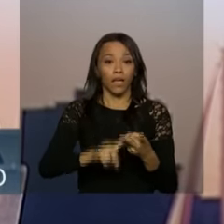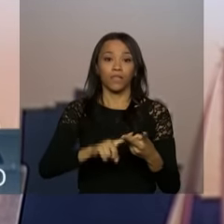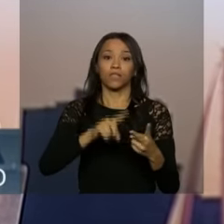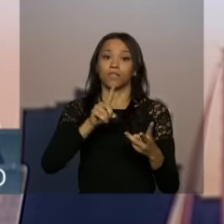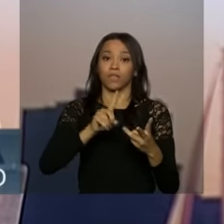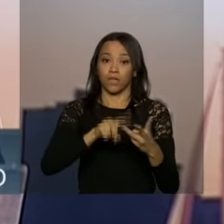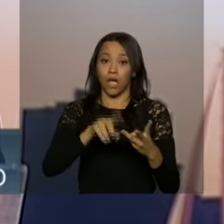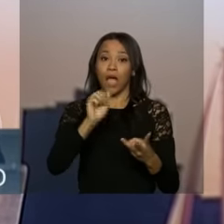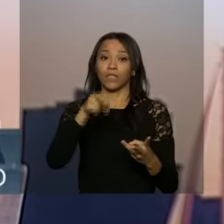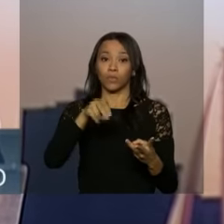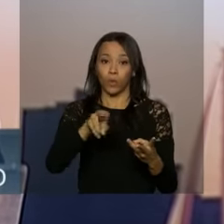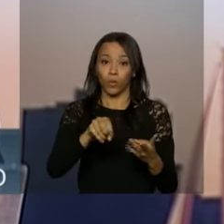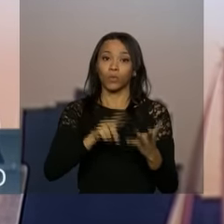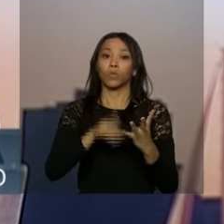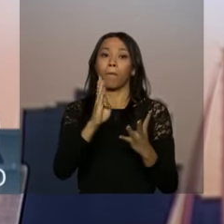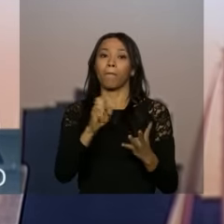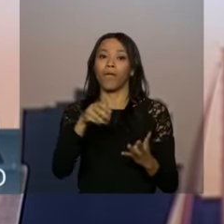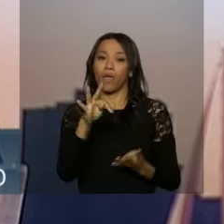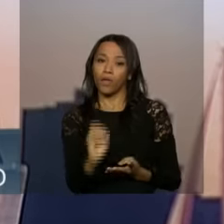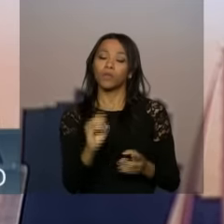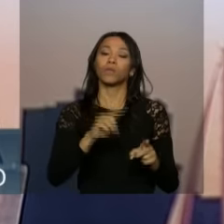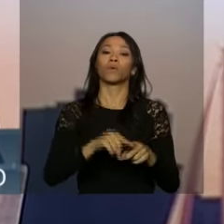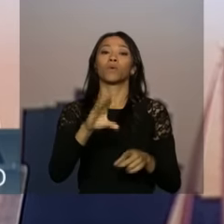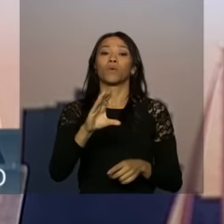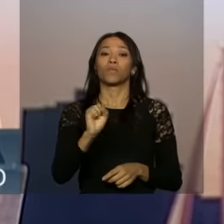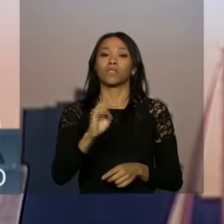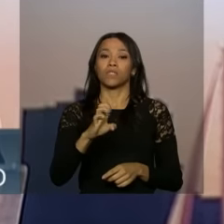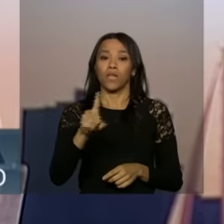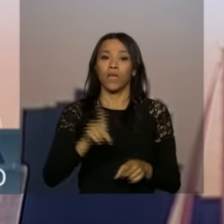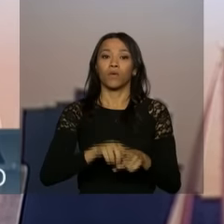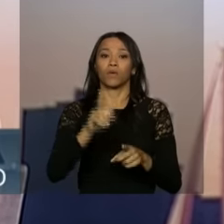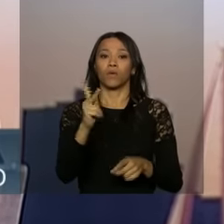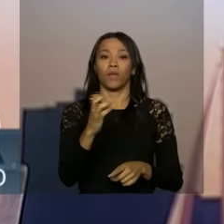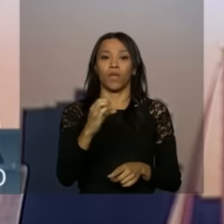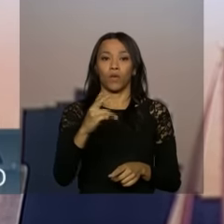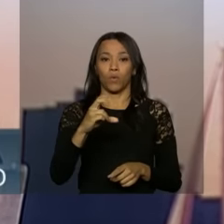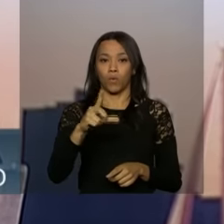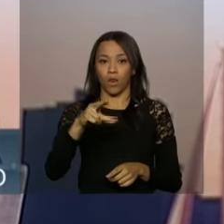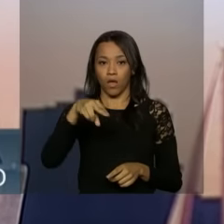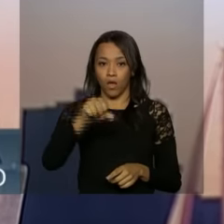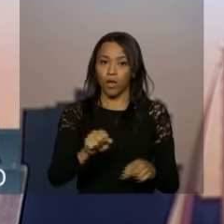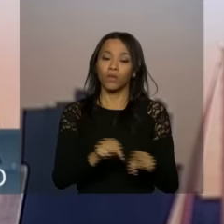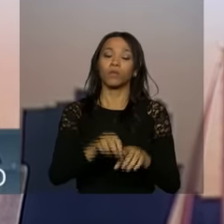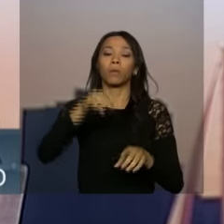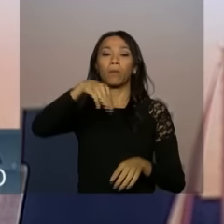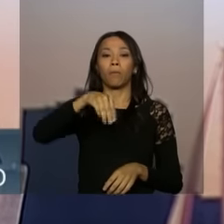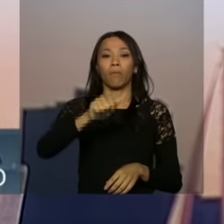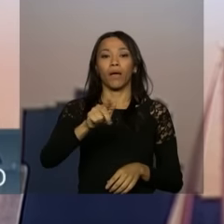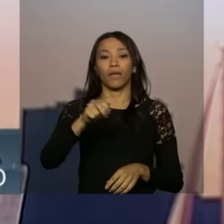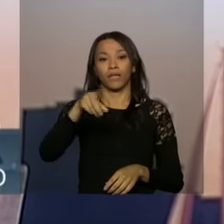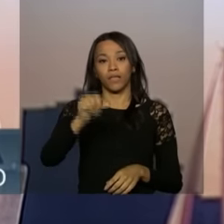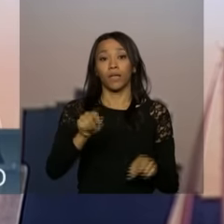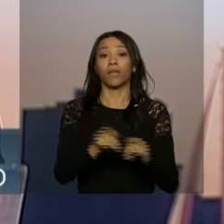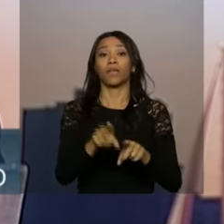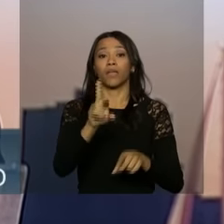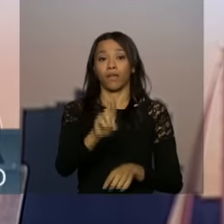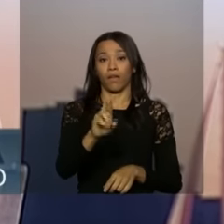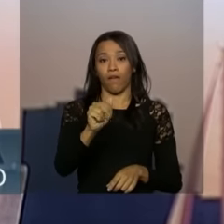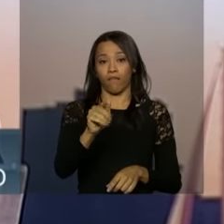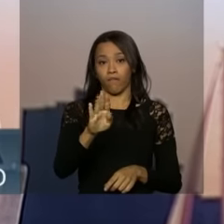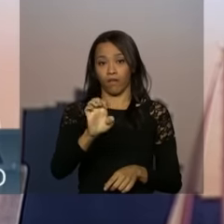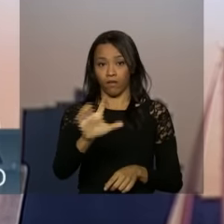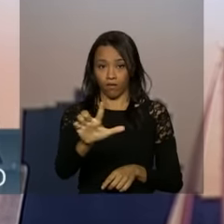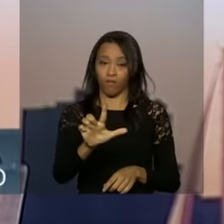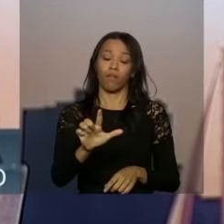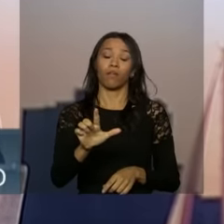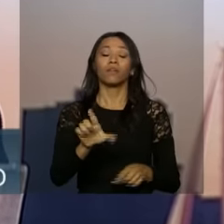Antônio Jacome, Beto Rosaldo, Celso Jacob, Herculano Passos, Magda Mofato, Rafael Mota.